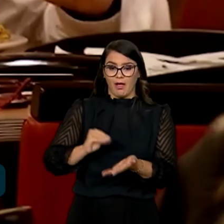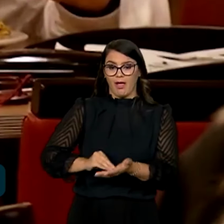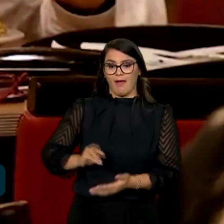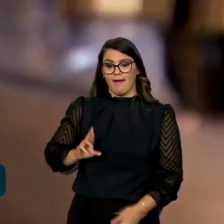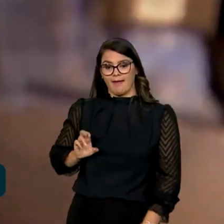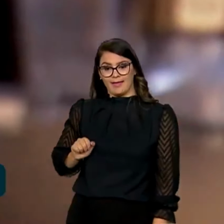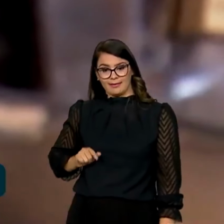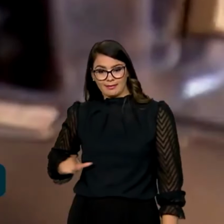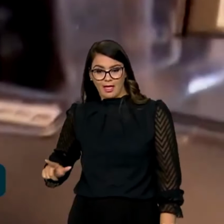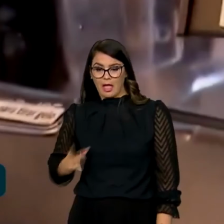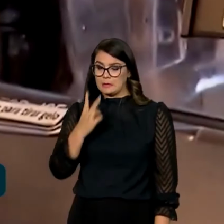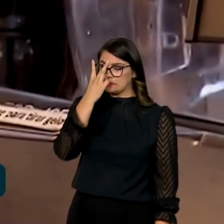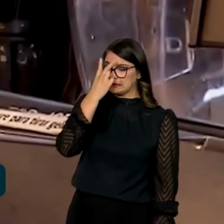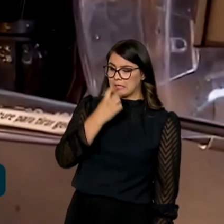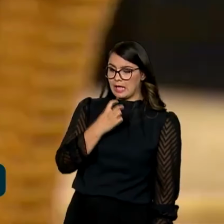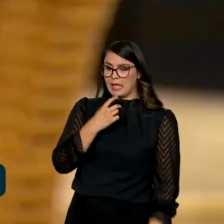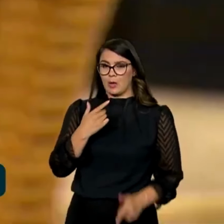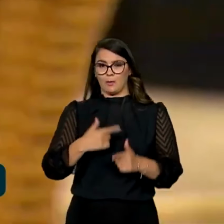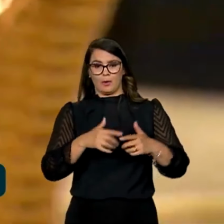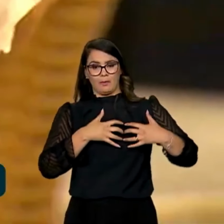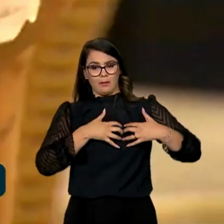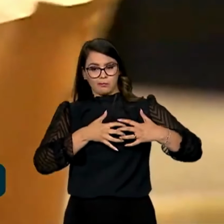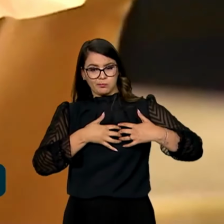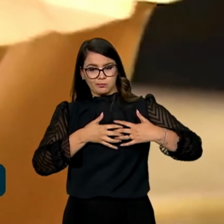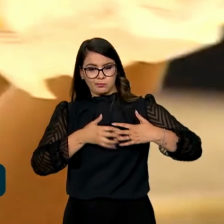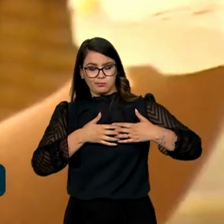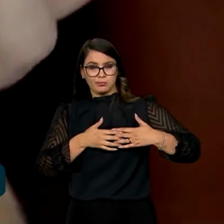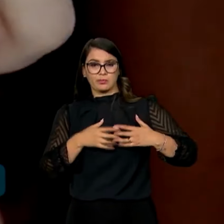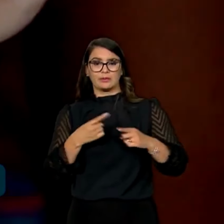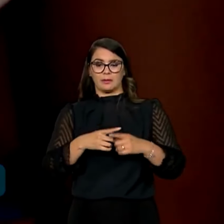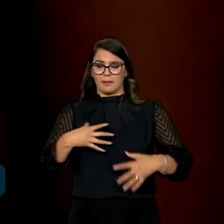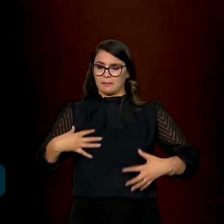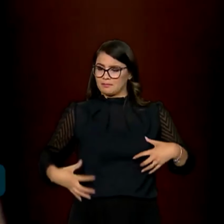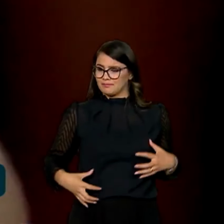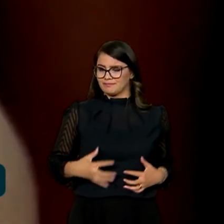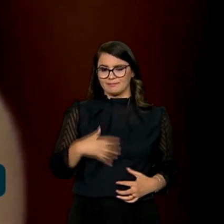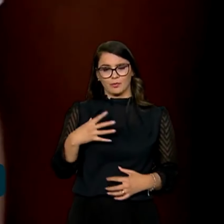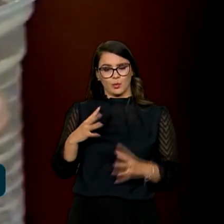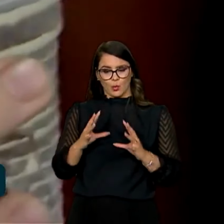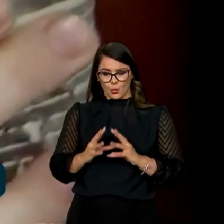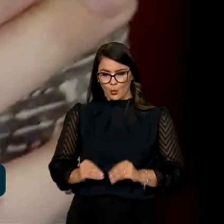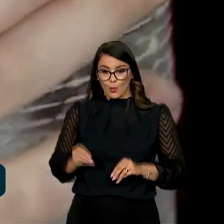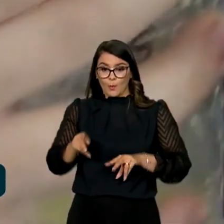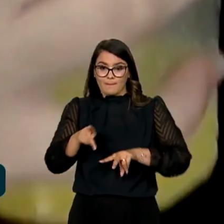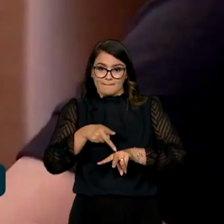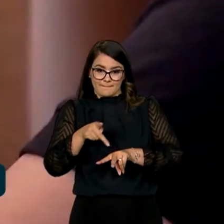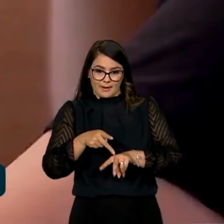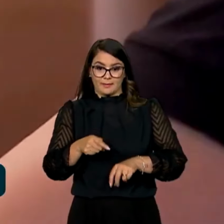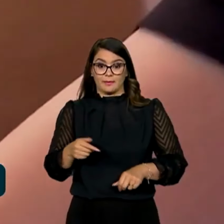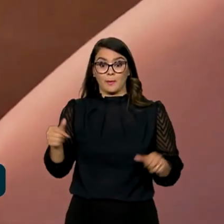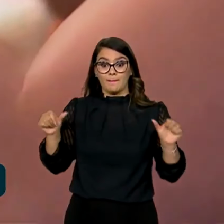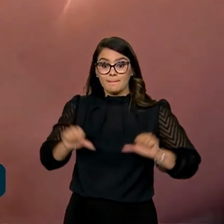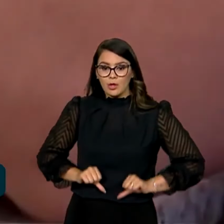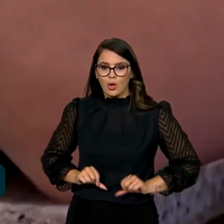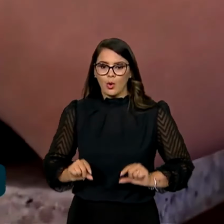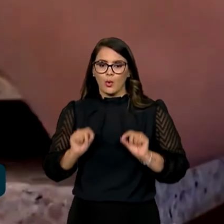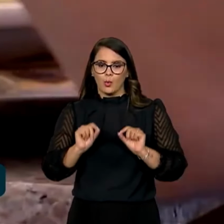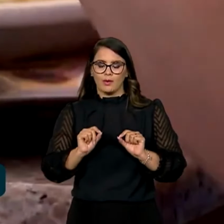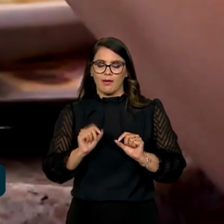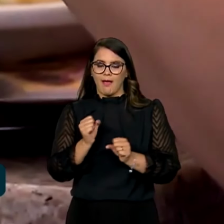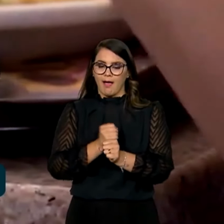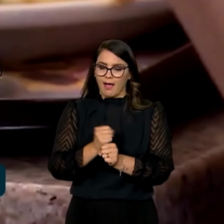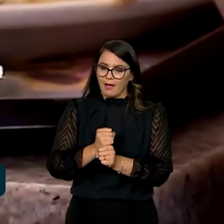renal, cegueira, problemas cardíacos e feridas não cicatrizadas nos pés. E o pior, a cada